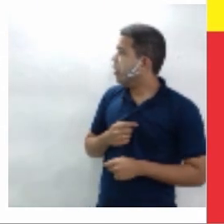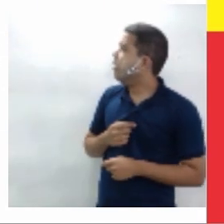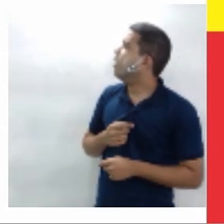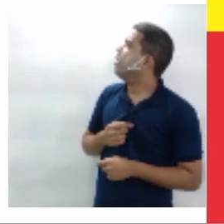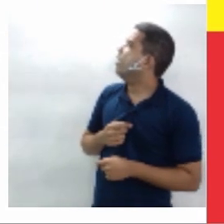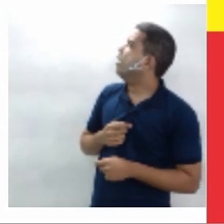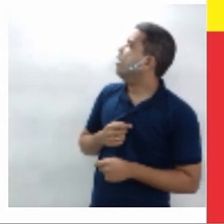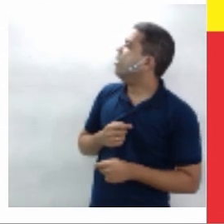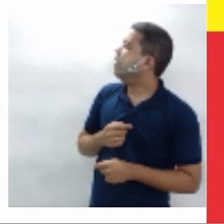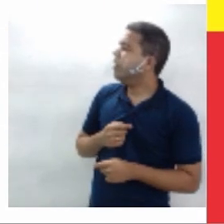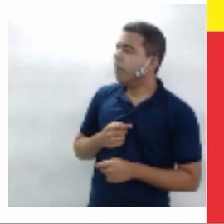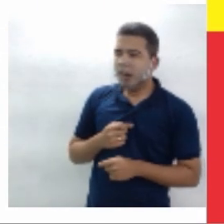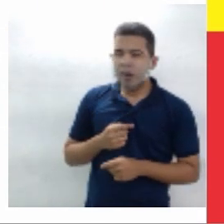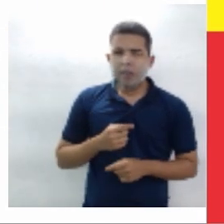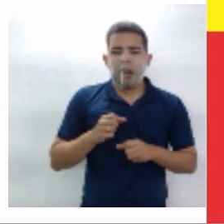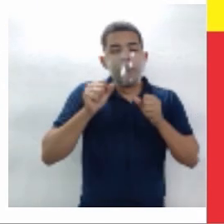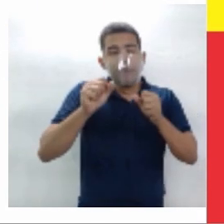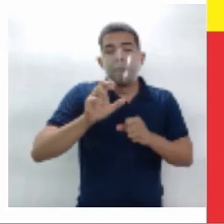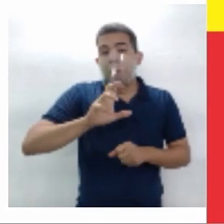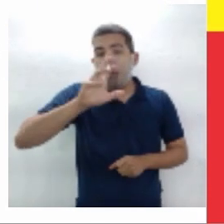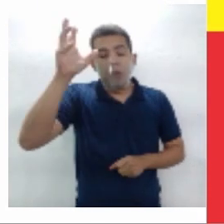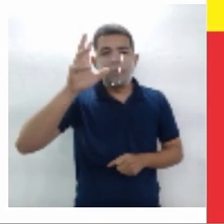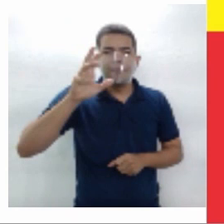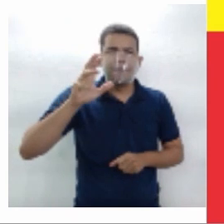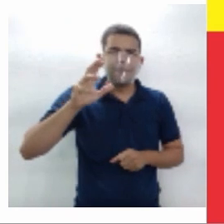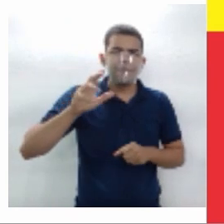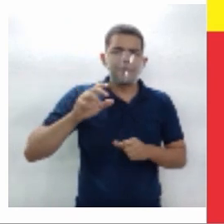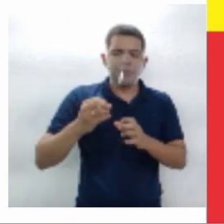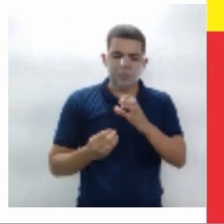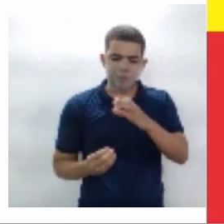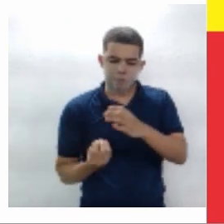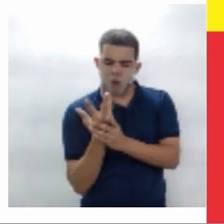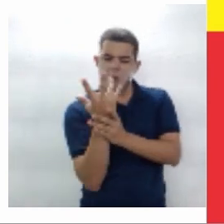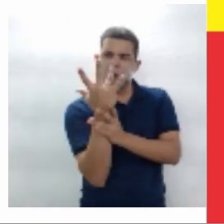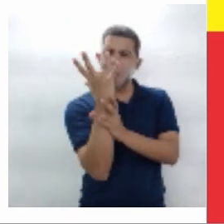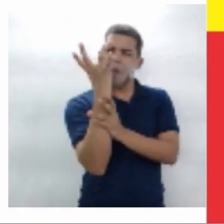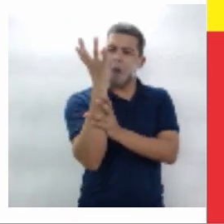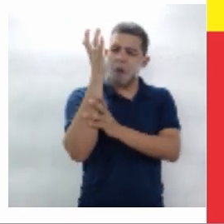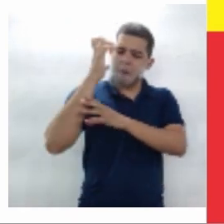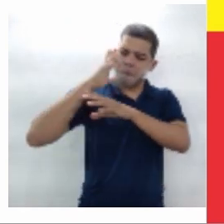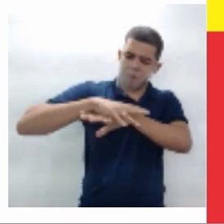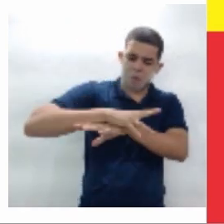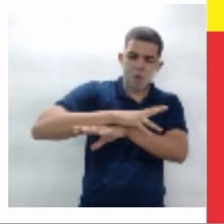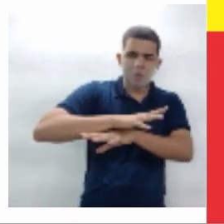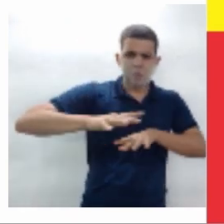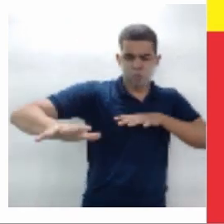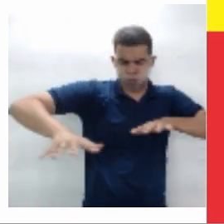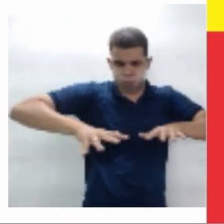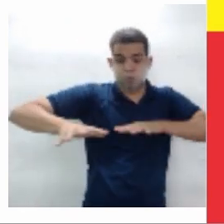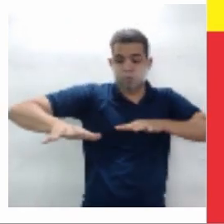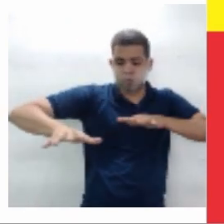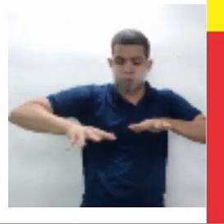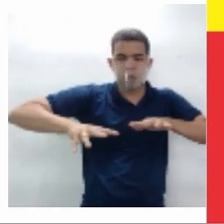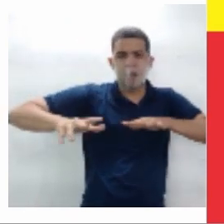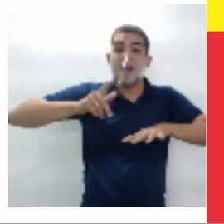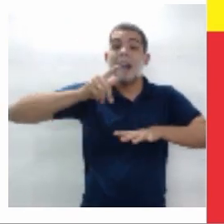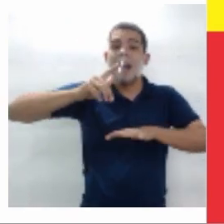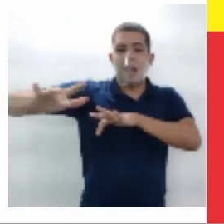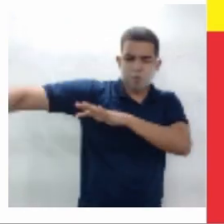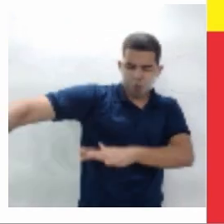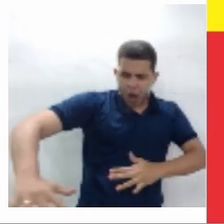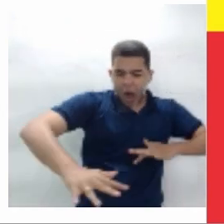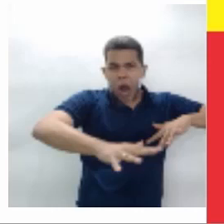As placas tectônicas podem provocar erupção vulcânica, terremoto,